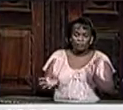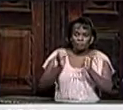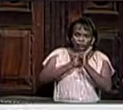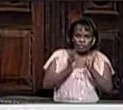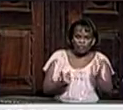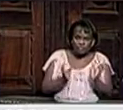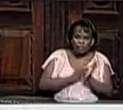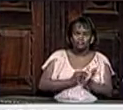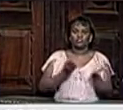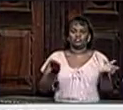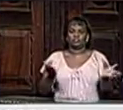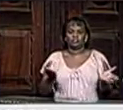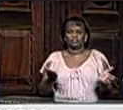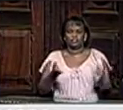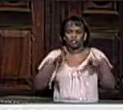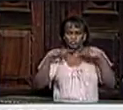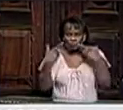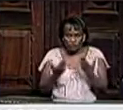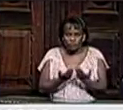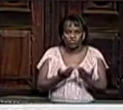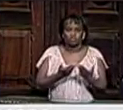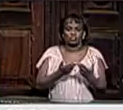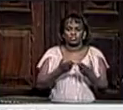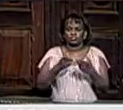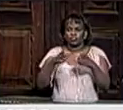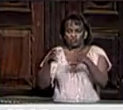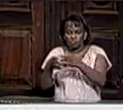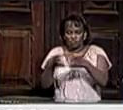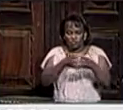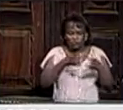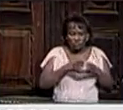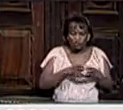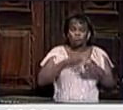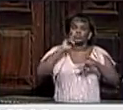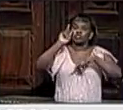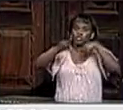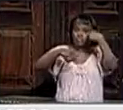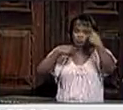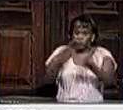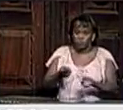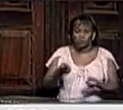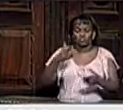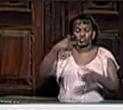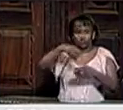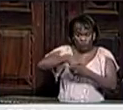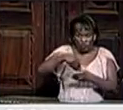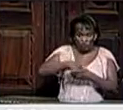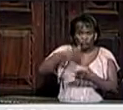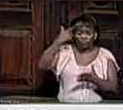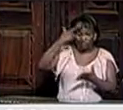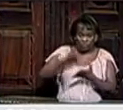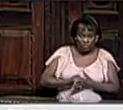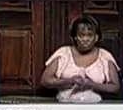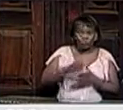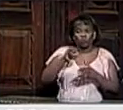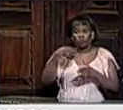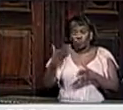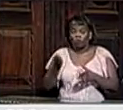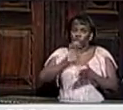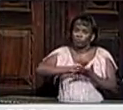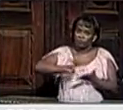emendado, reunião de colégio de líderes para depois se votar ou